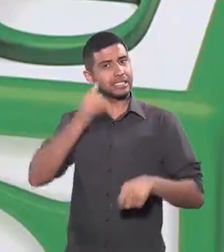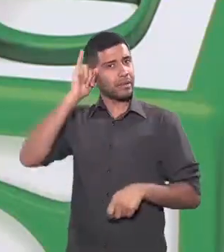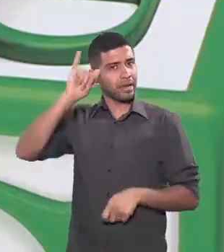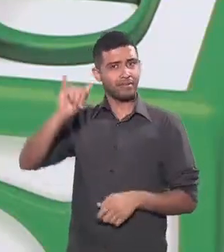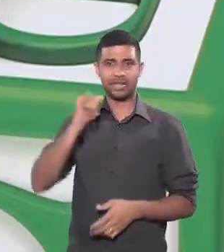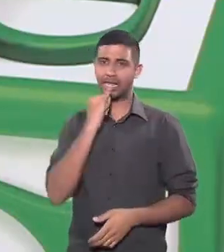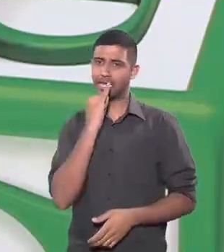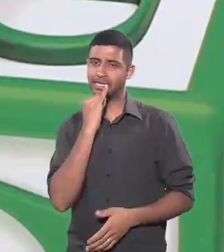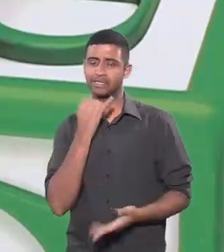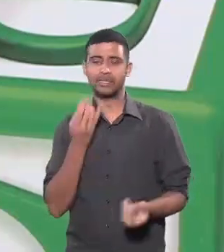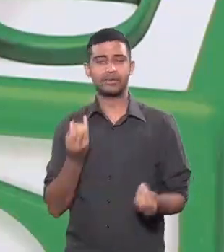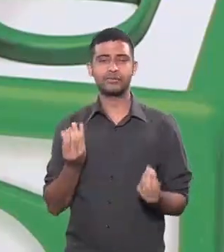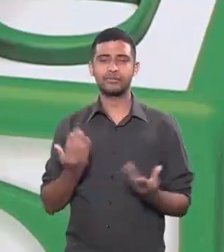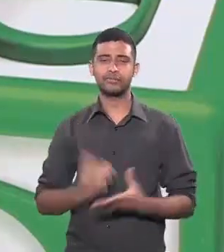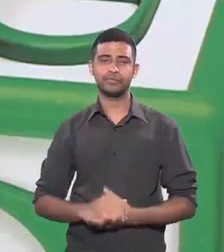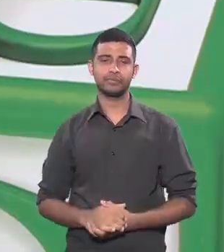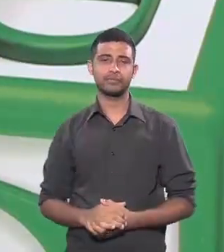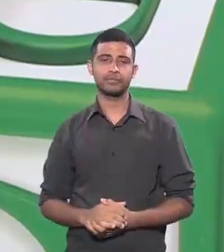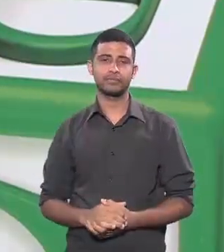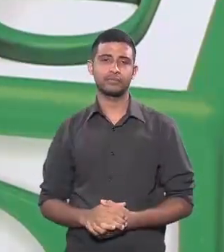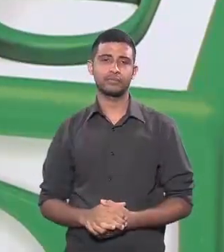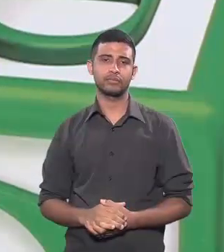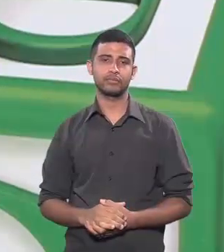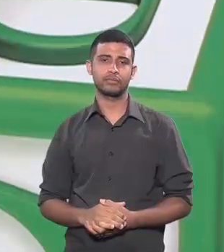preveníveis, né? No caso, por exemplo, que poderiam